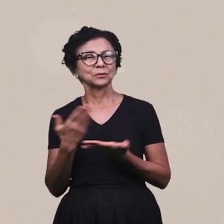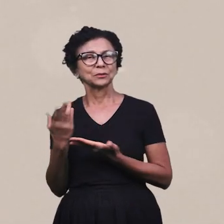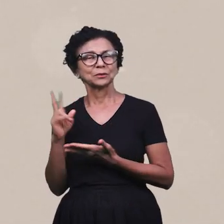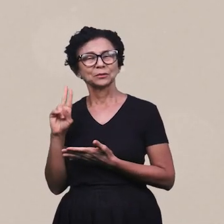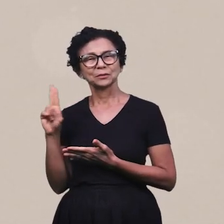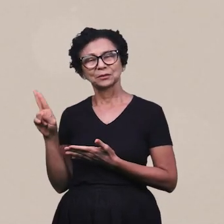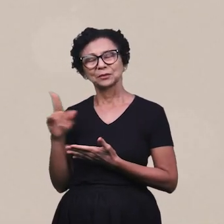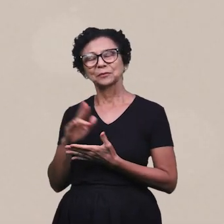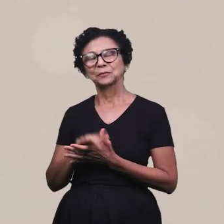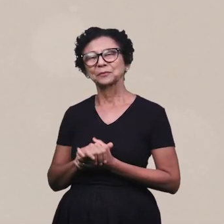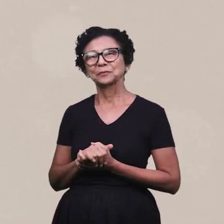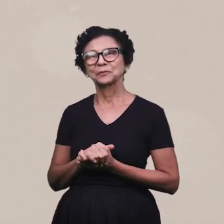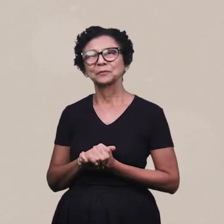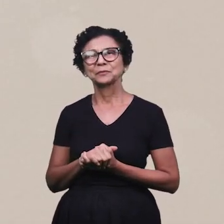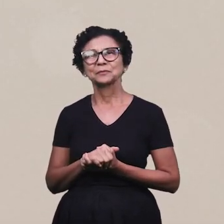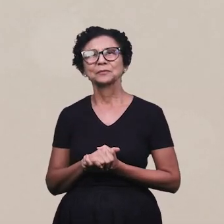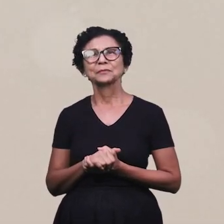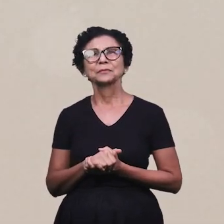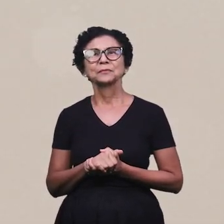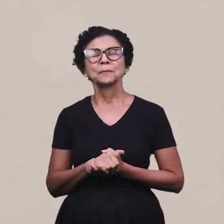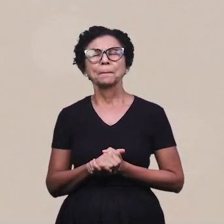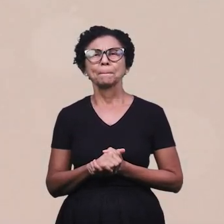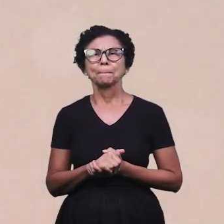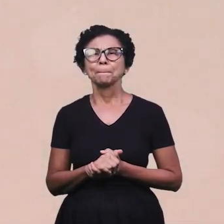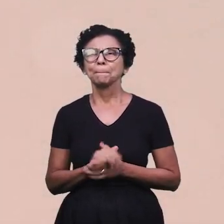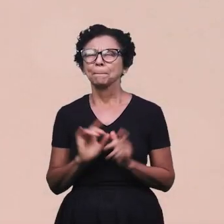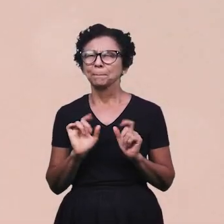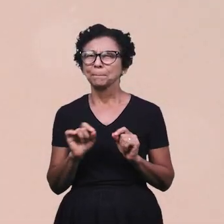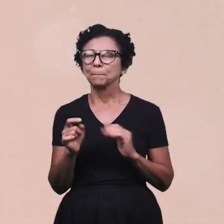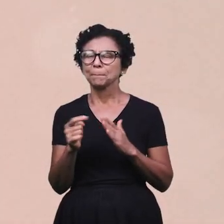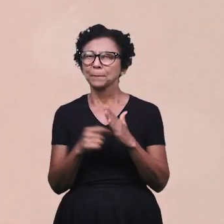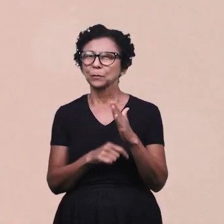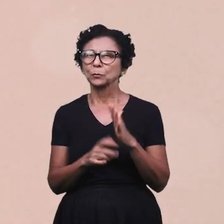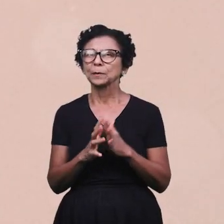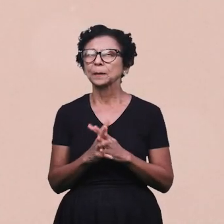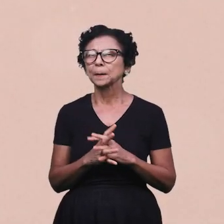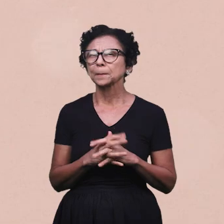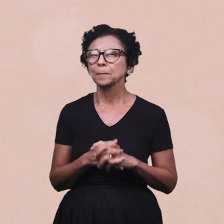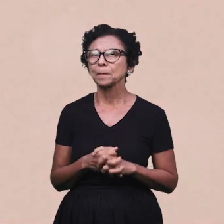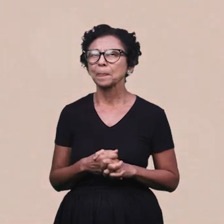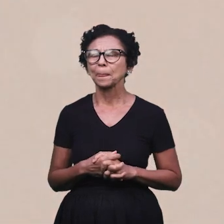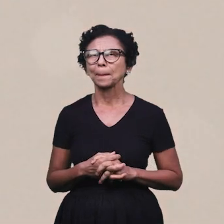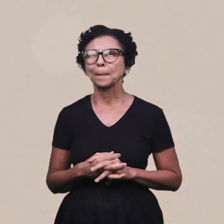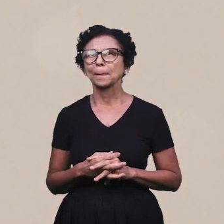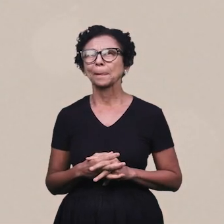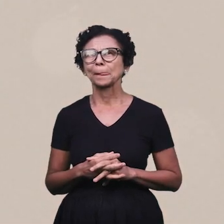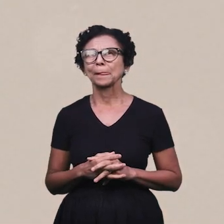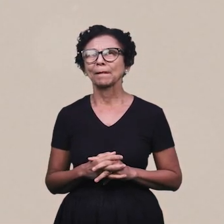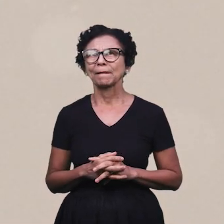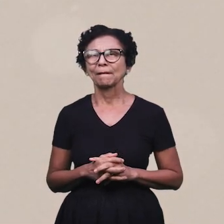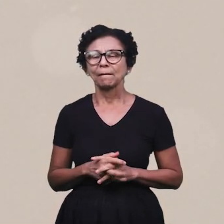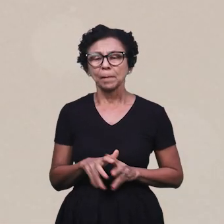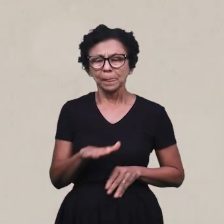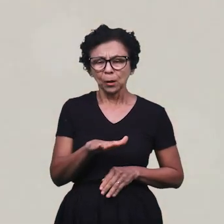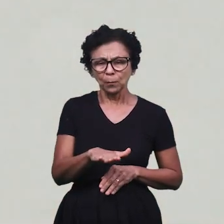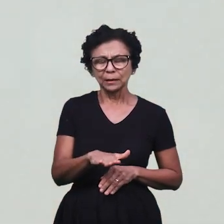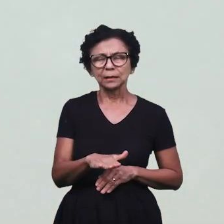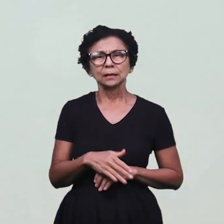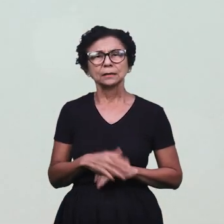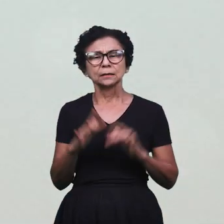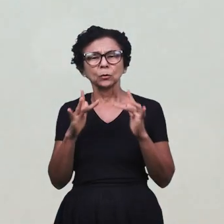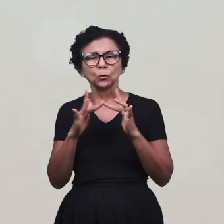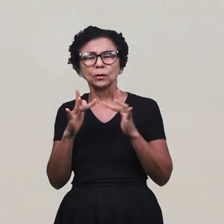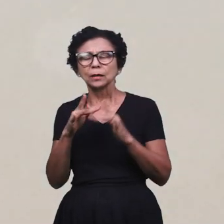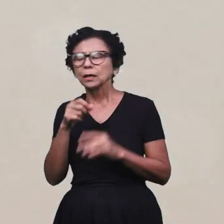sou intermediária da igreja Ilha do Sol e eu tenho uma pergunta para fazer. Qual é o benefício de uma criança